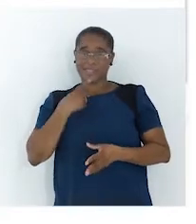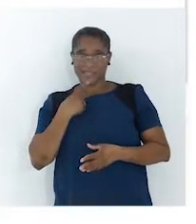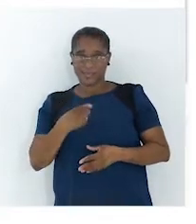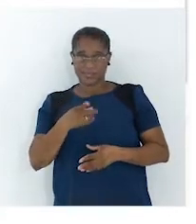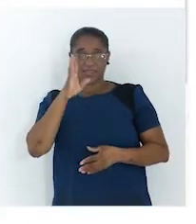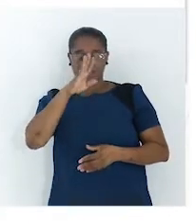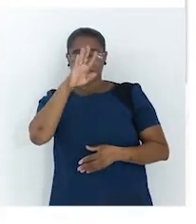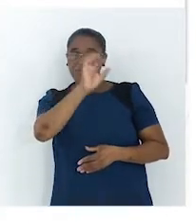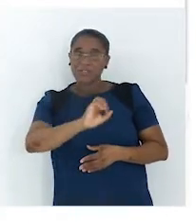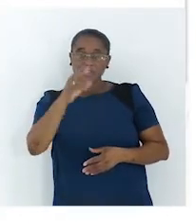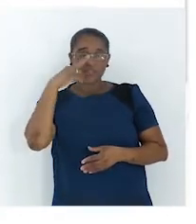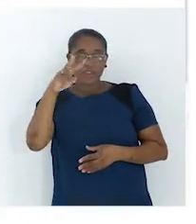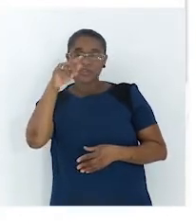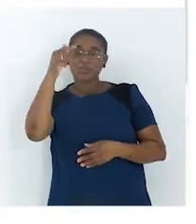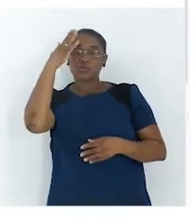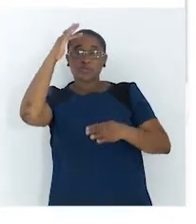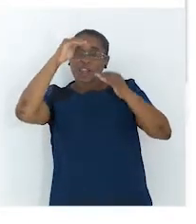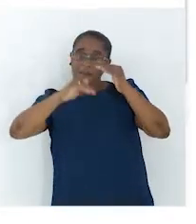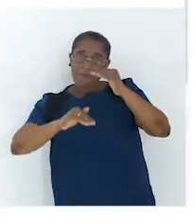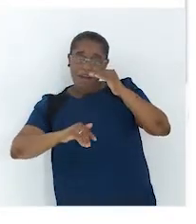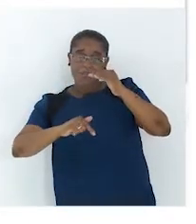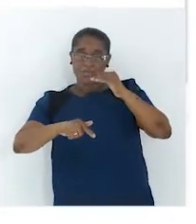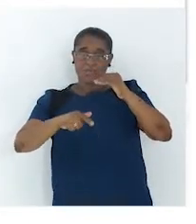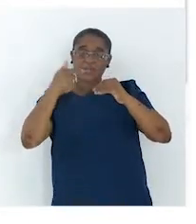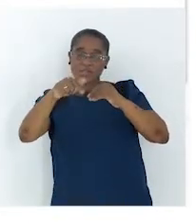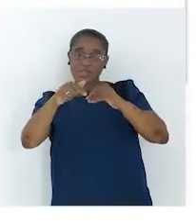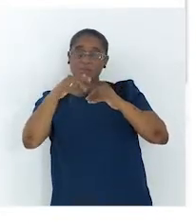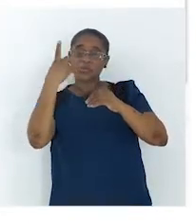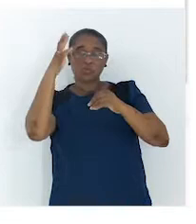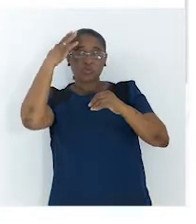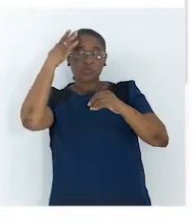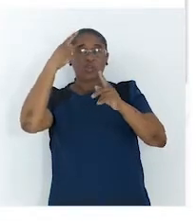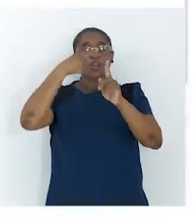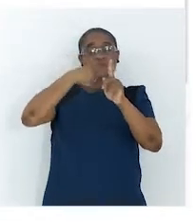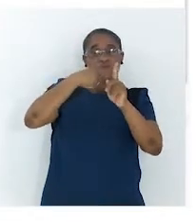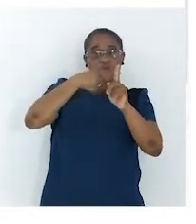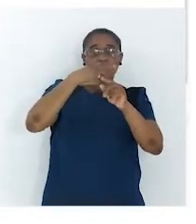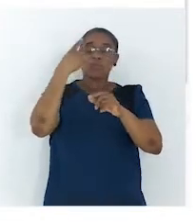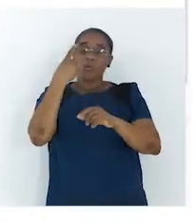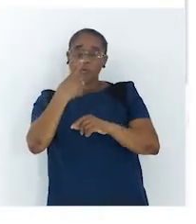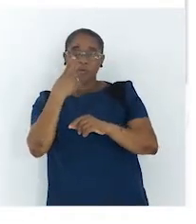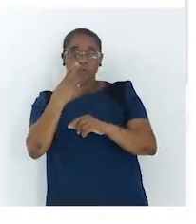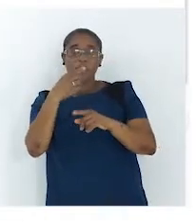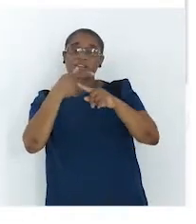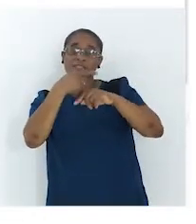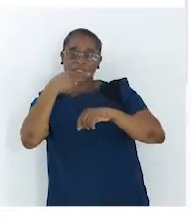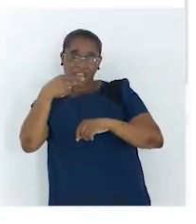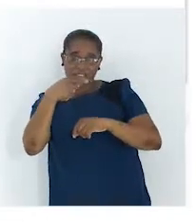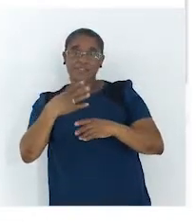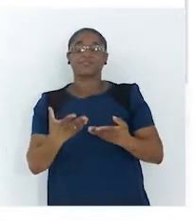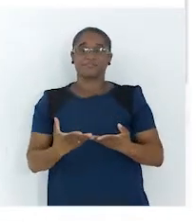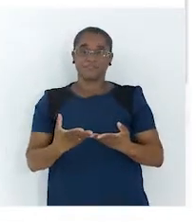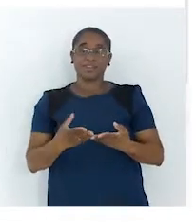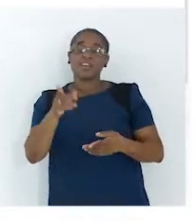se repararem aqui no denominador temos um produto da soma por uma referência